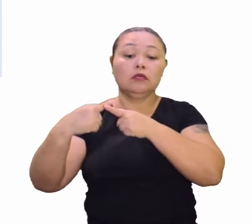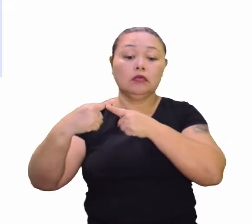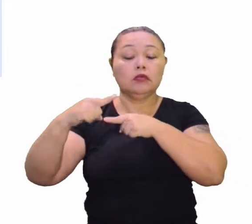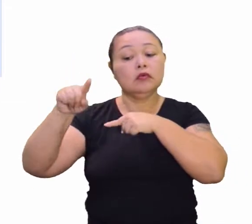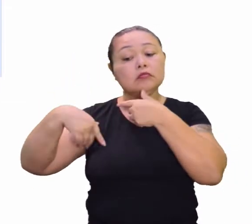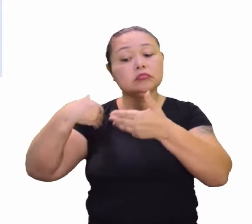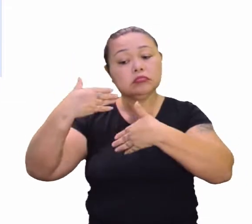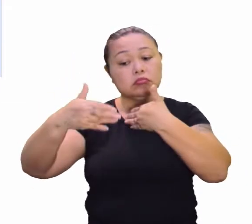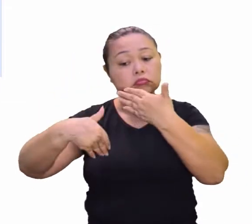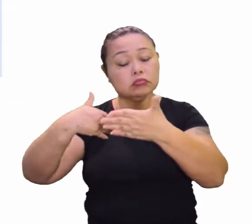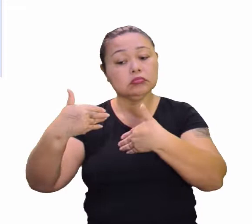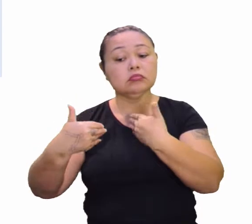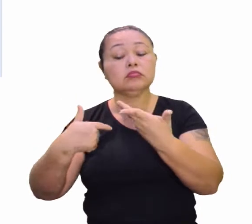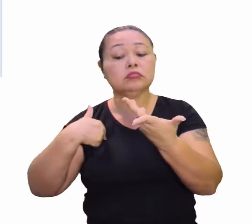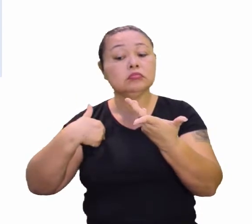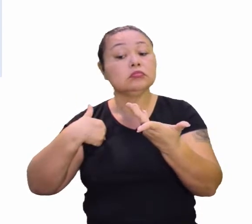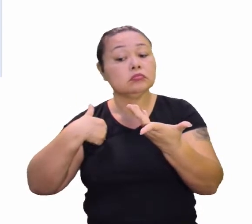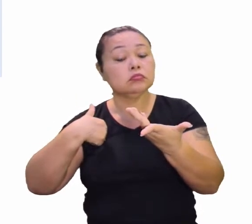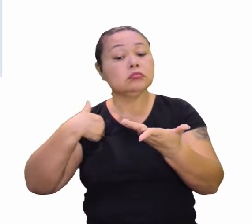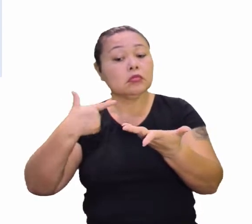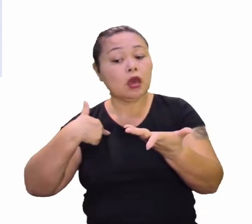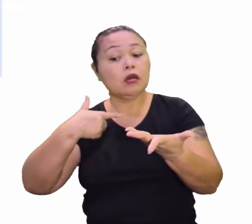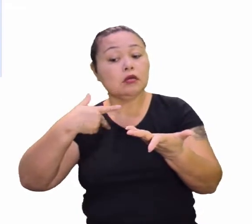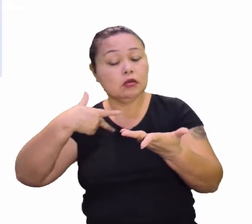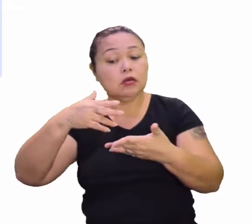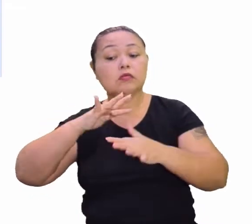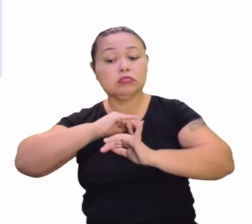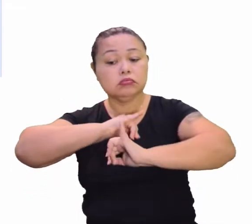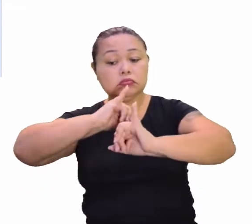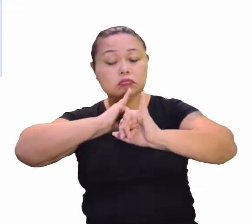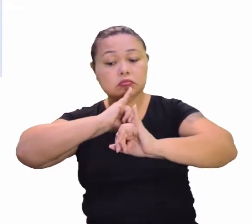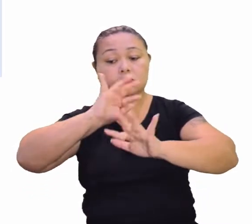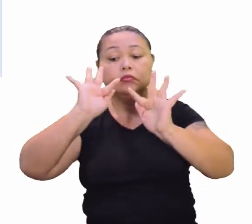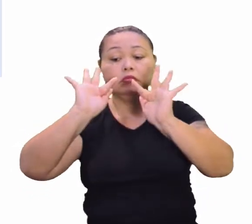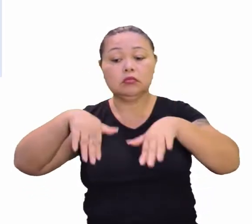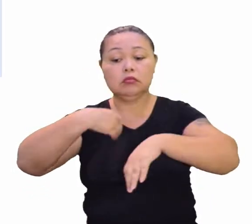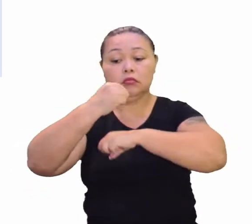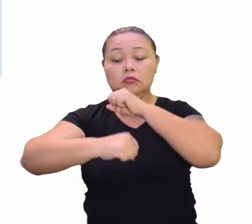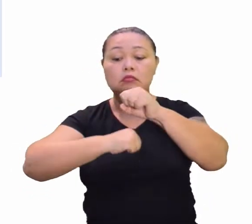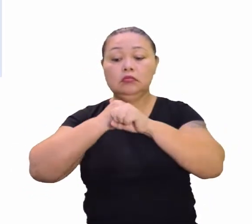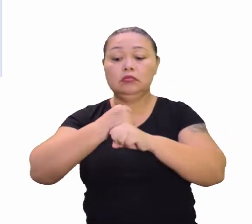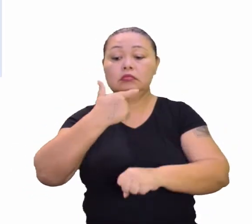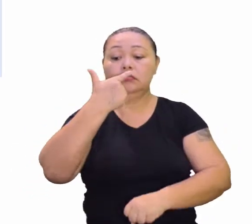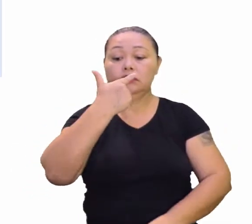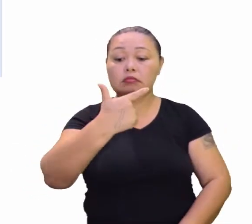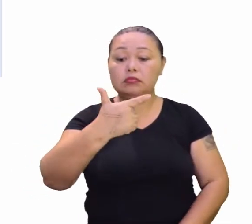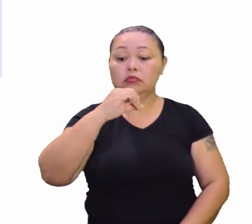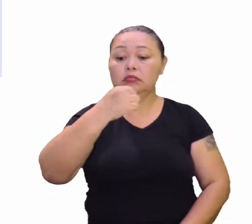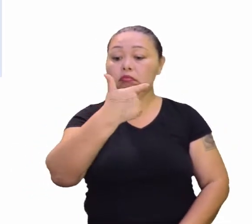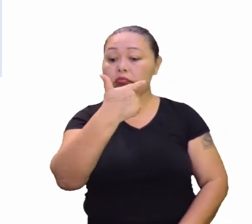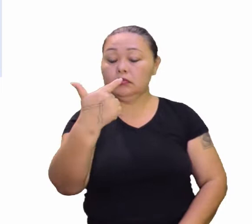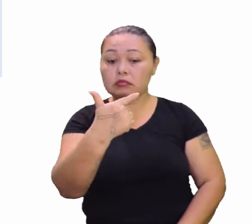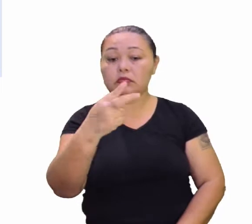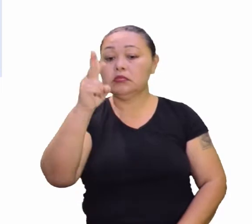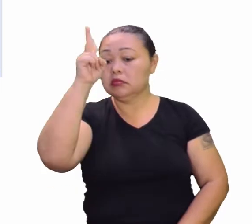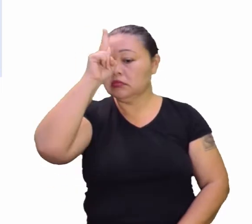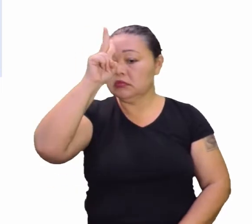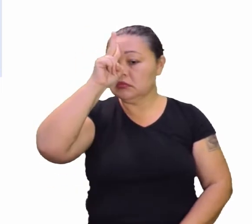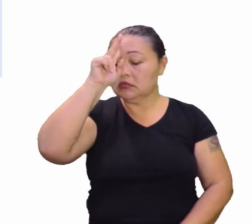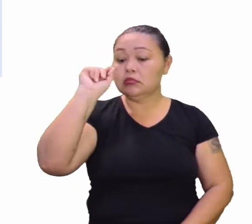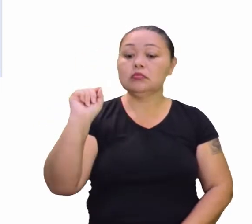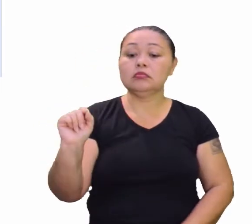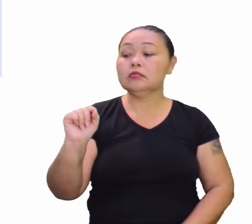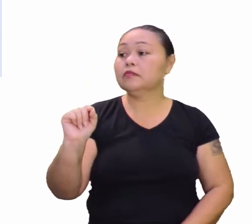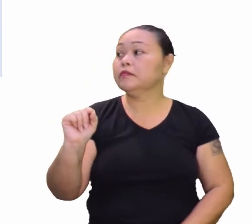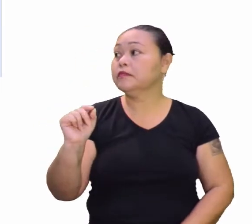censo está em construção e provavelmente será divulgado no final de 2022. Lembrando o seguinte,